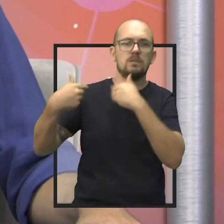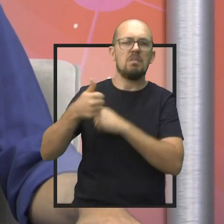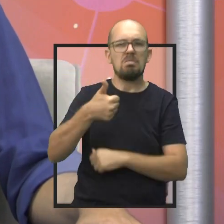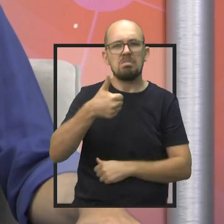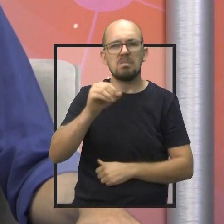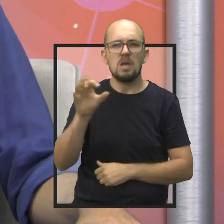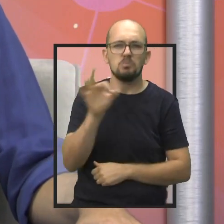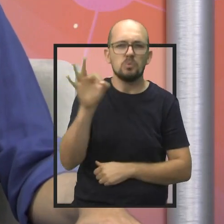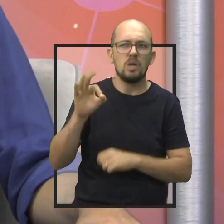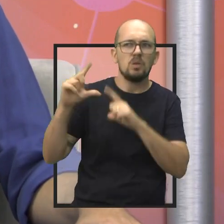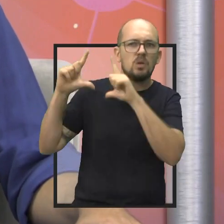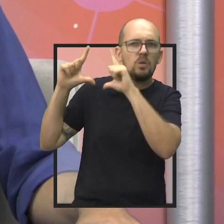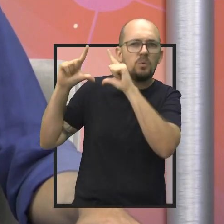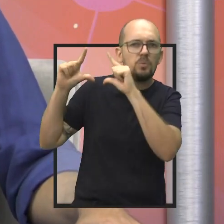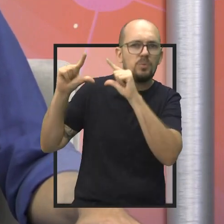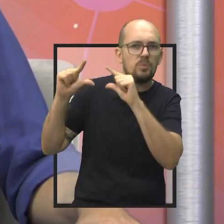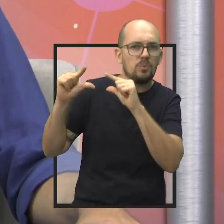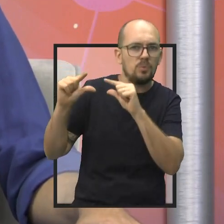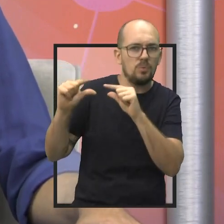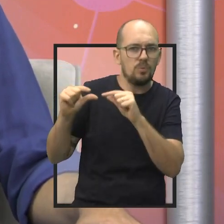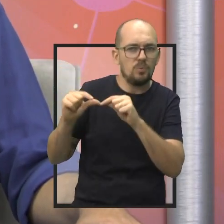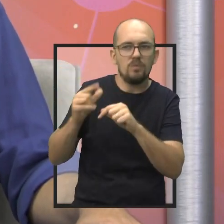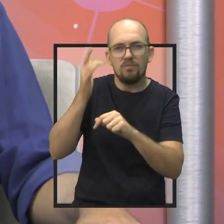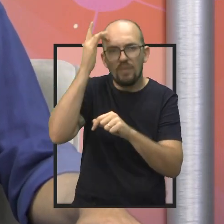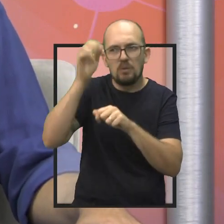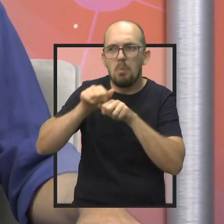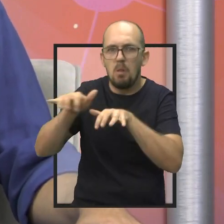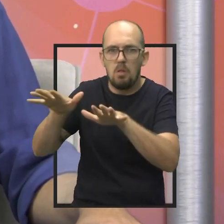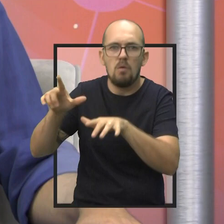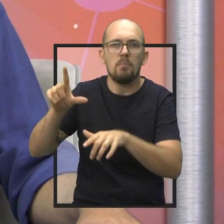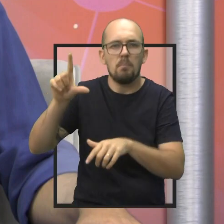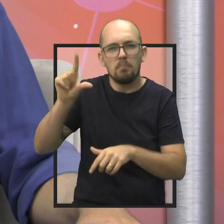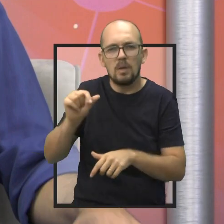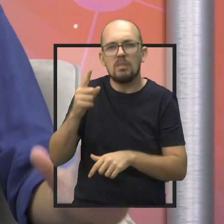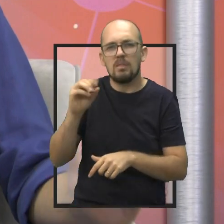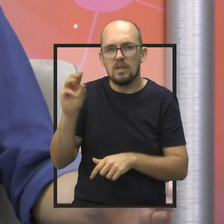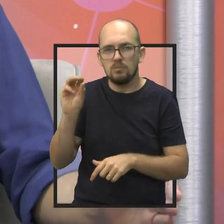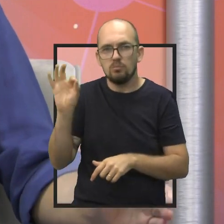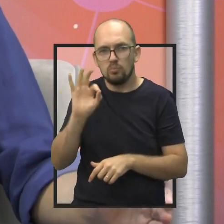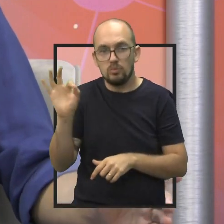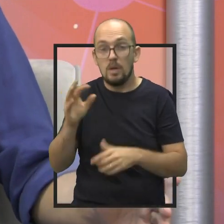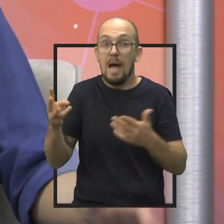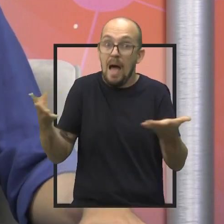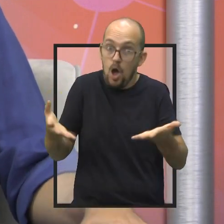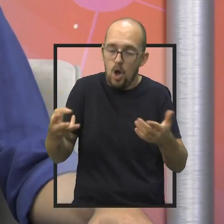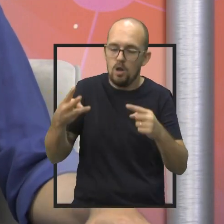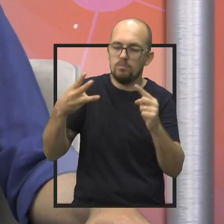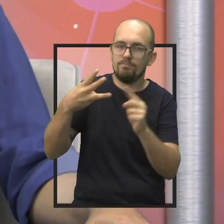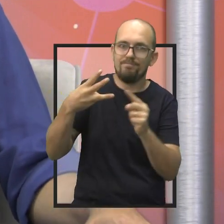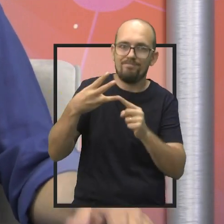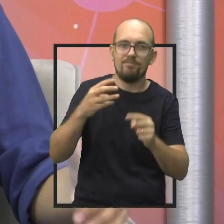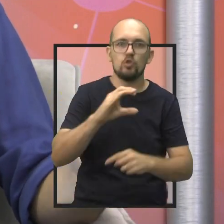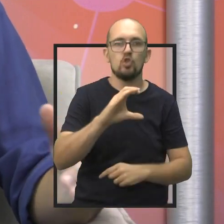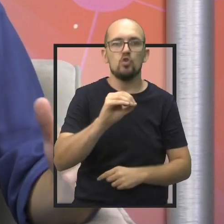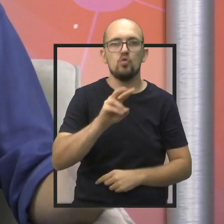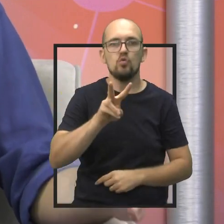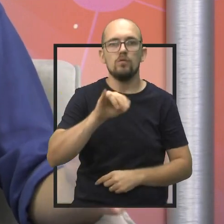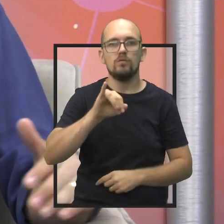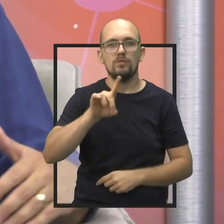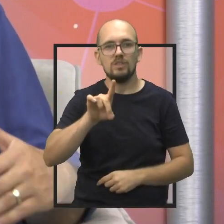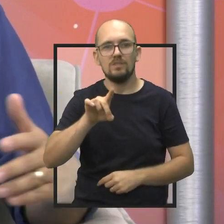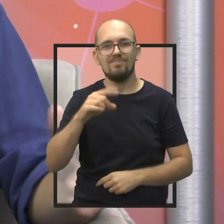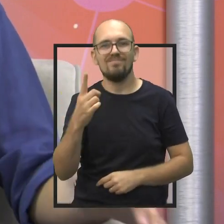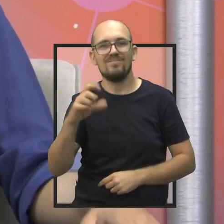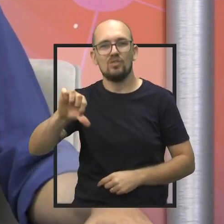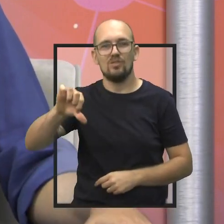novo coronavírus, né, que é o SARS-CoV-2, que causa a Covid-19, que iniciou aí